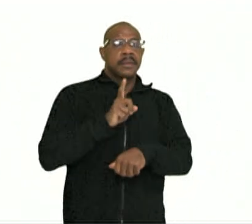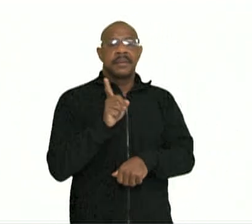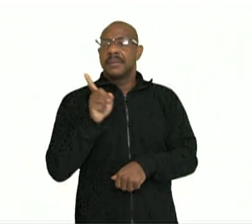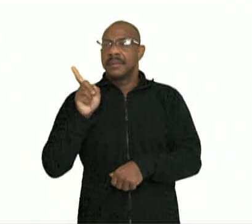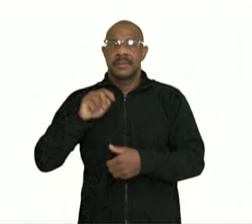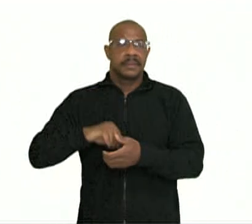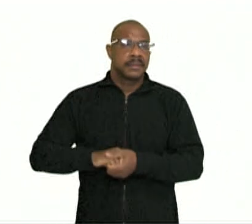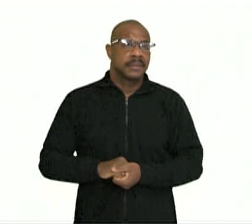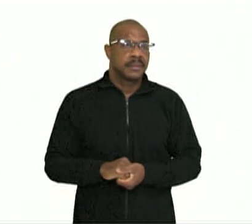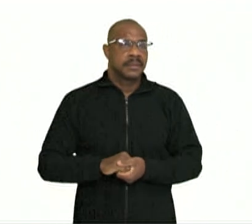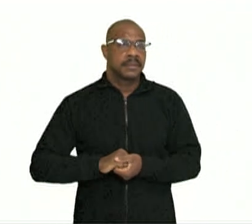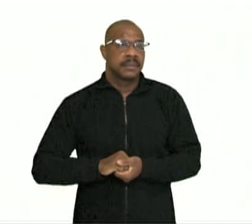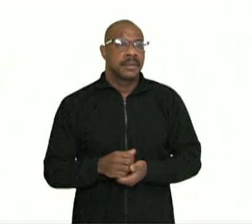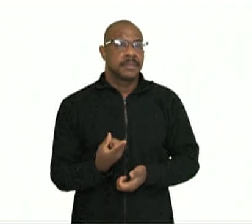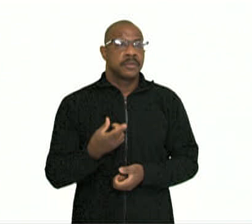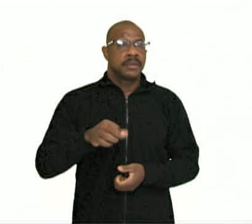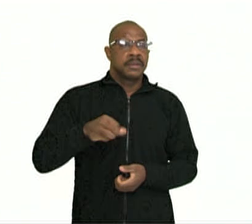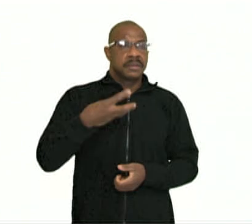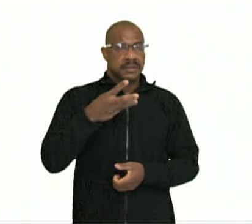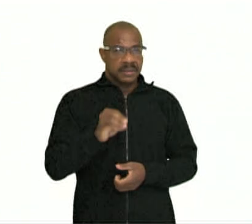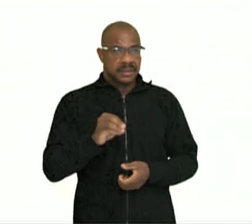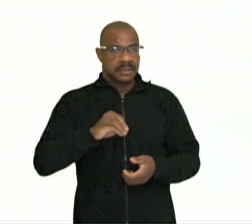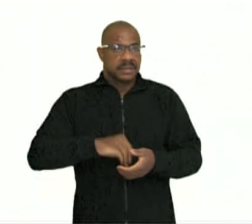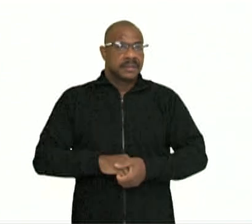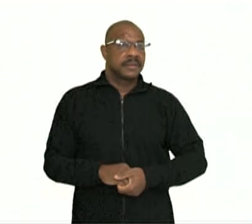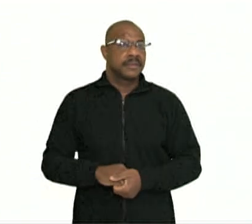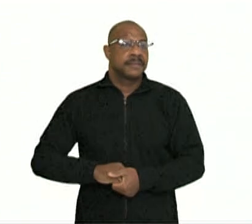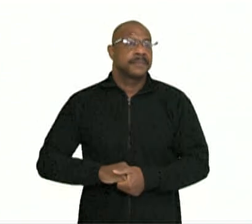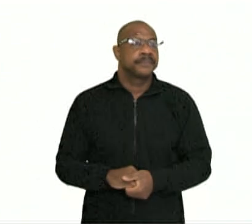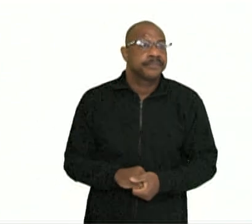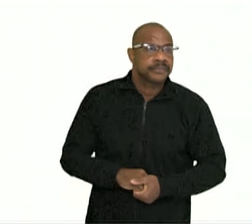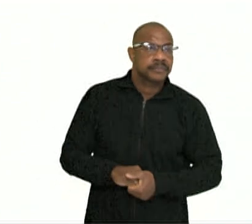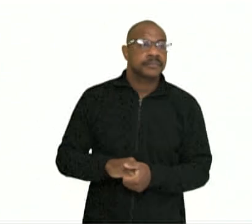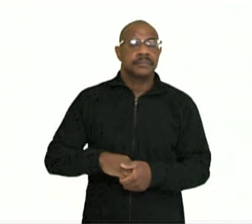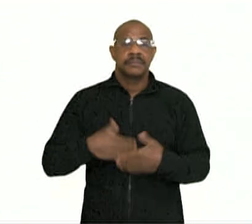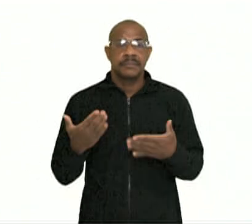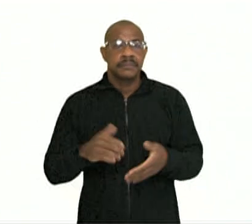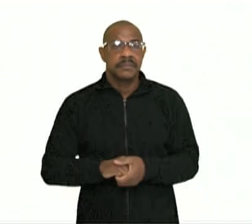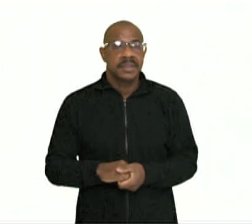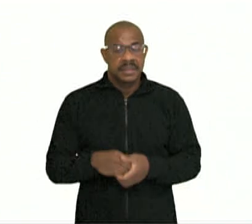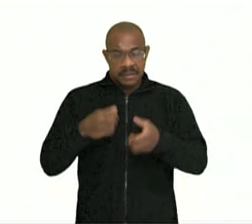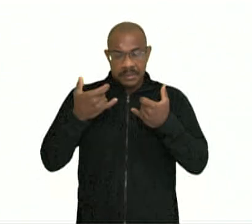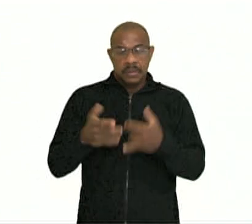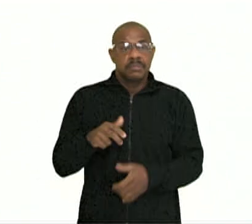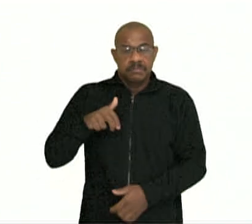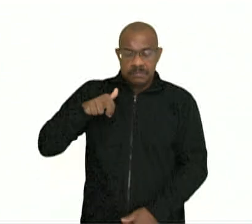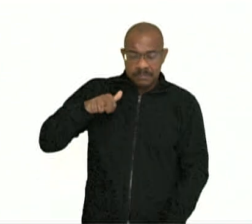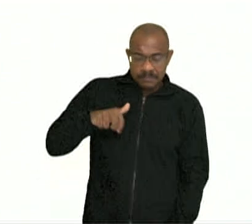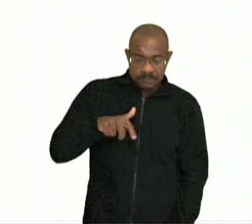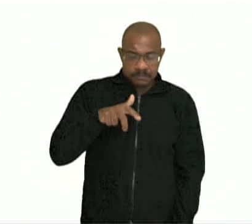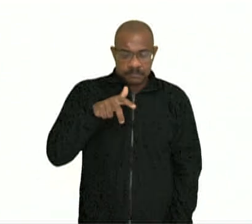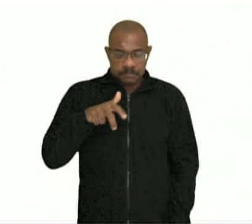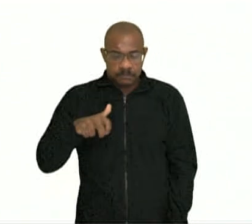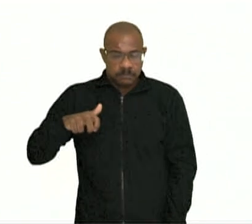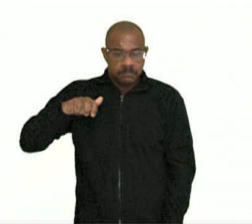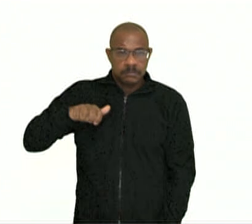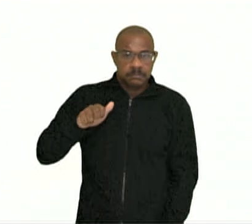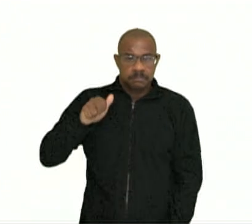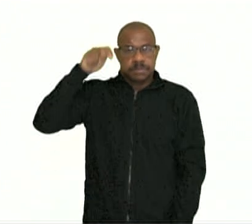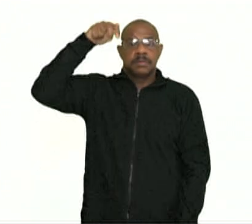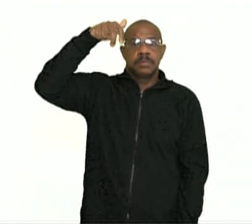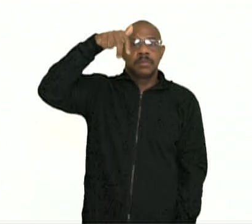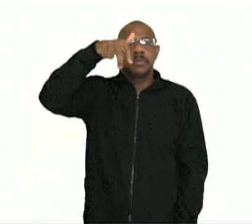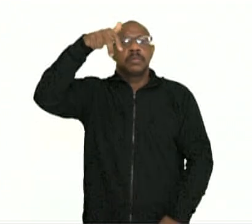o tempo que ele esteve conosco, disse ter dado um pequeno passo para o homem e um grande passo para a